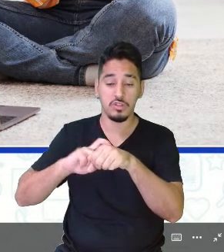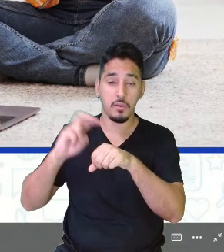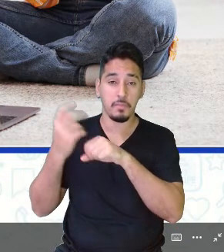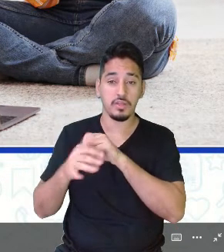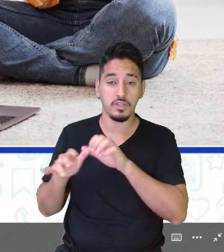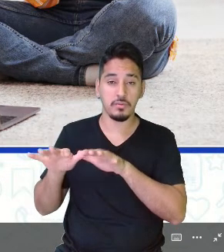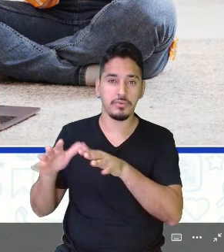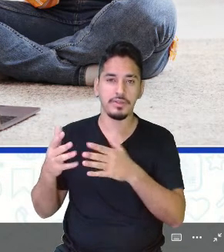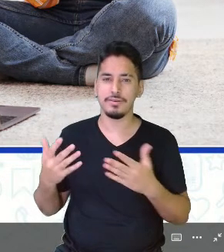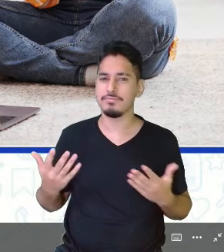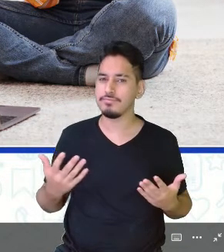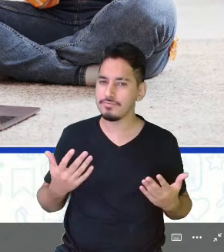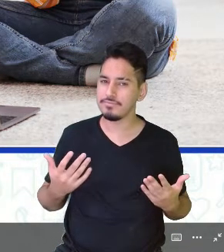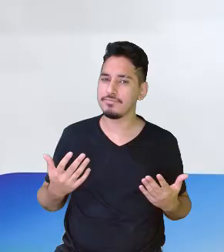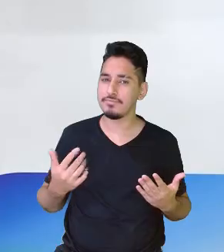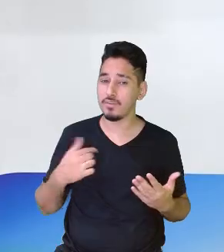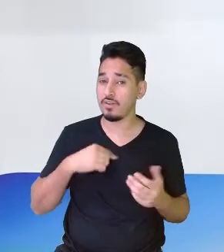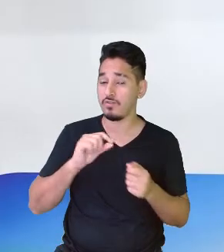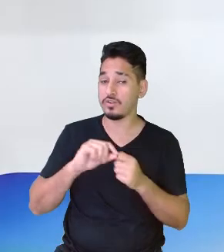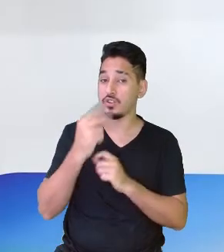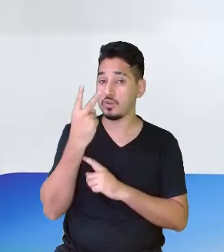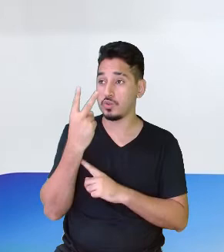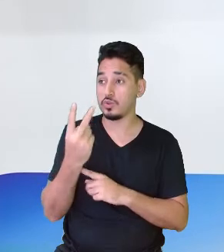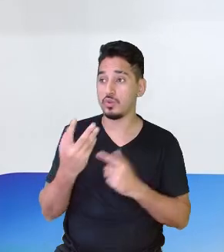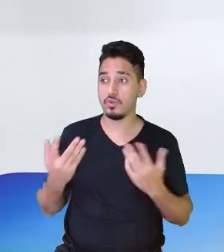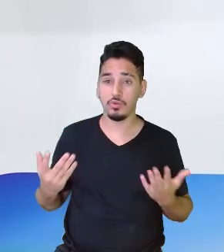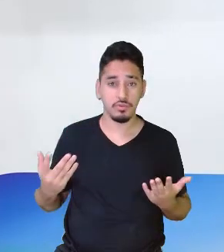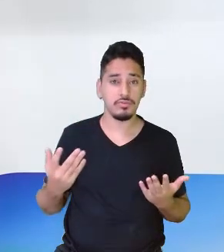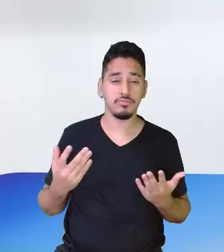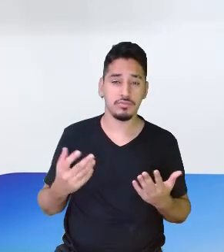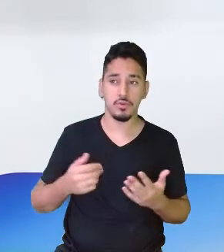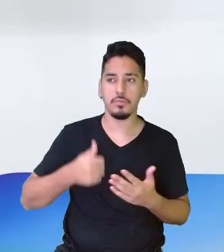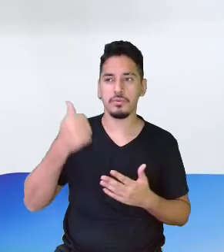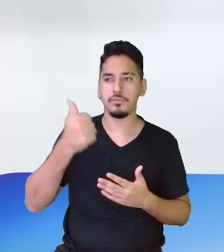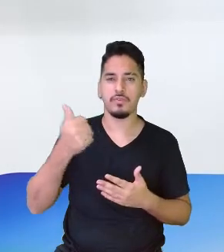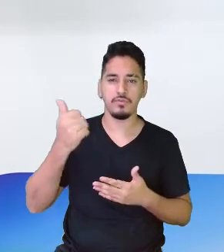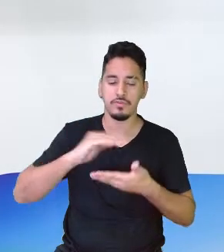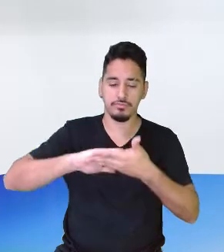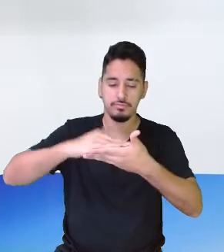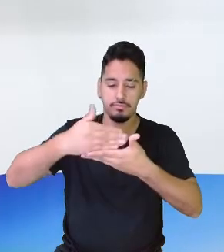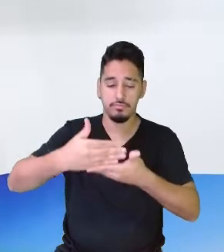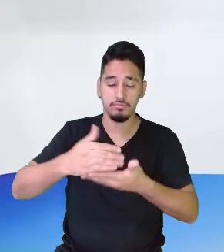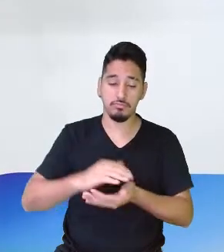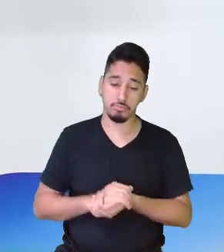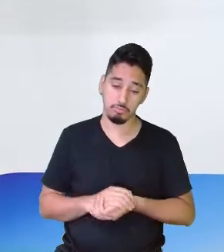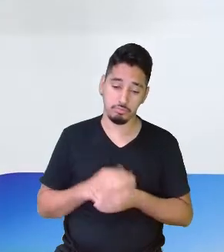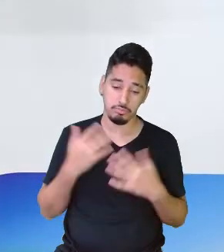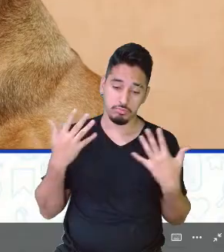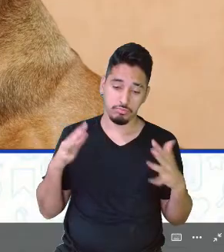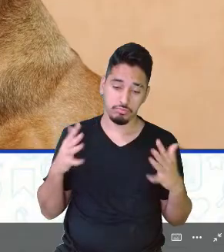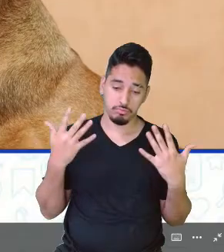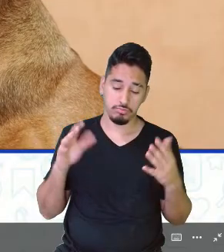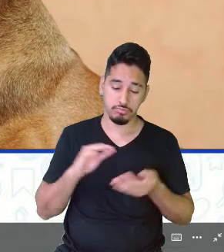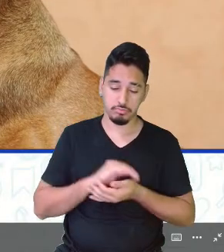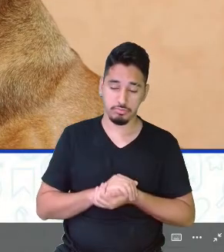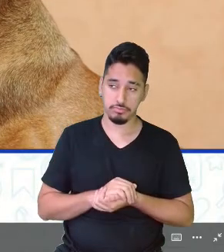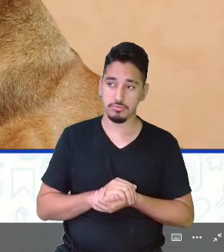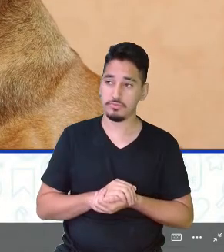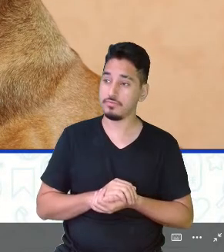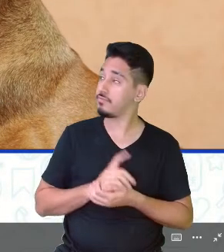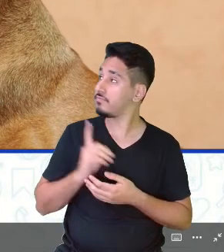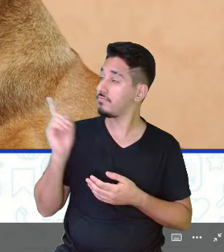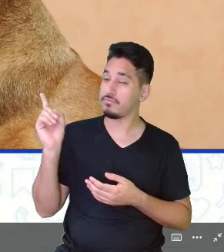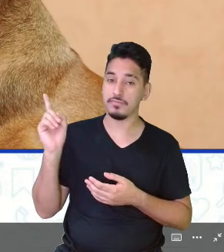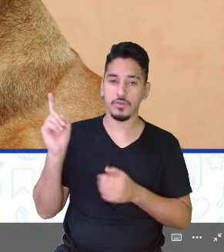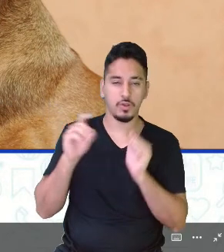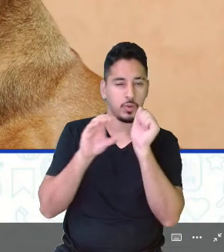né? Eu fiz 2 aniversários até agora na pandemia e o primeiro foi bem assim mesmo. Quando o crush usa